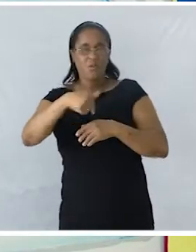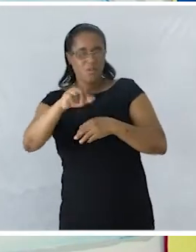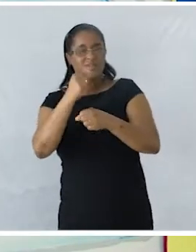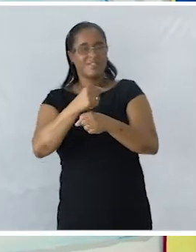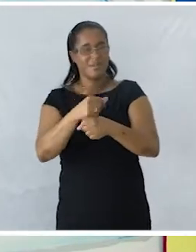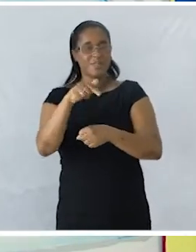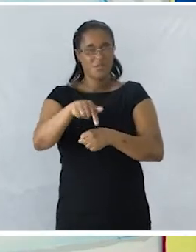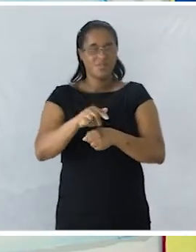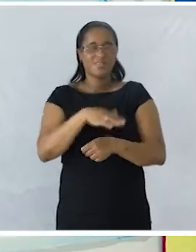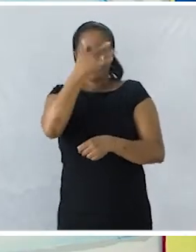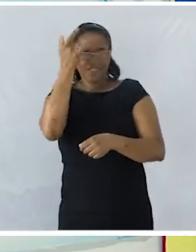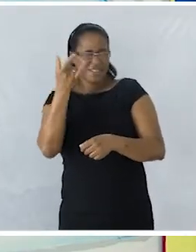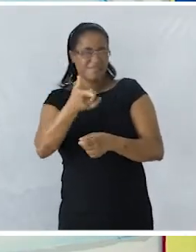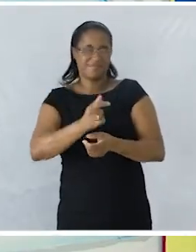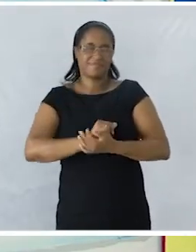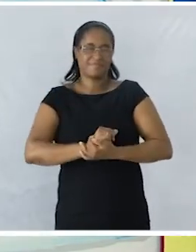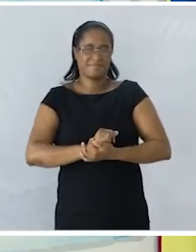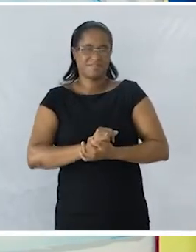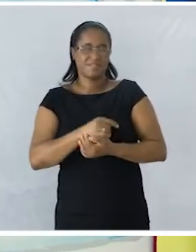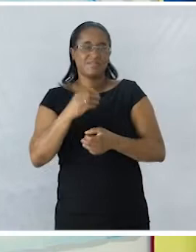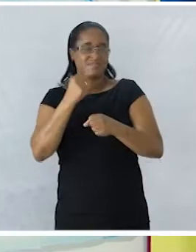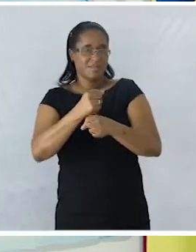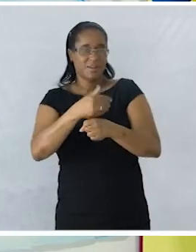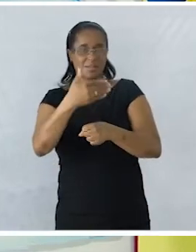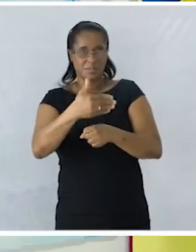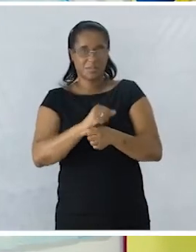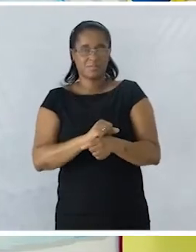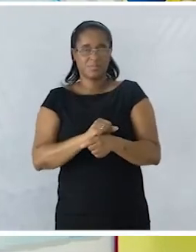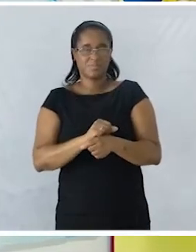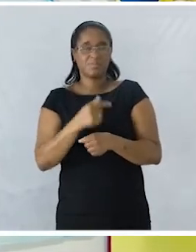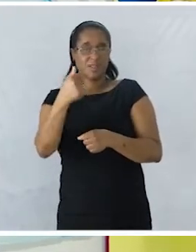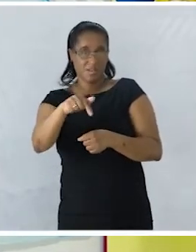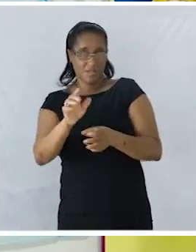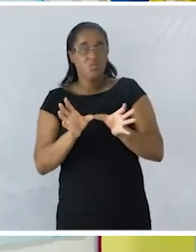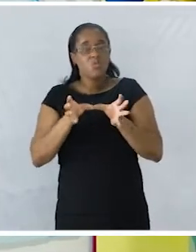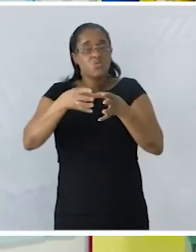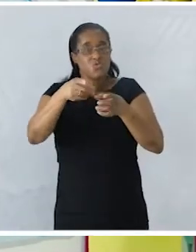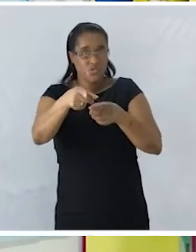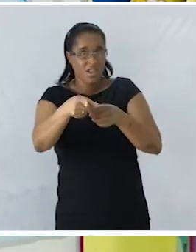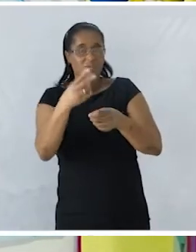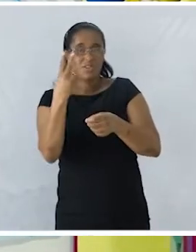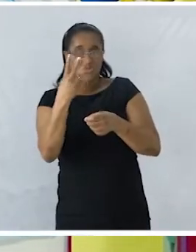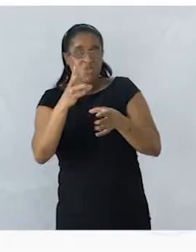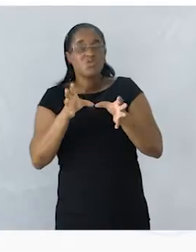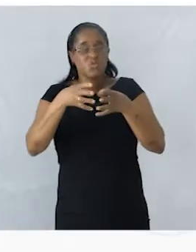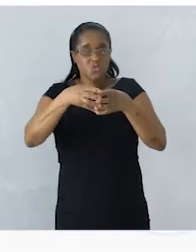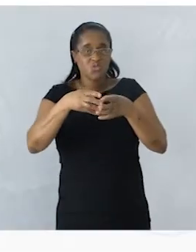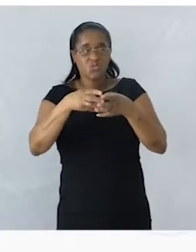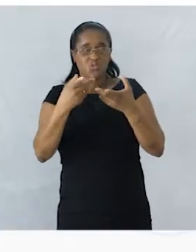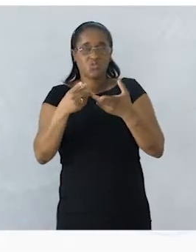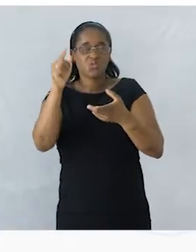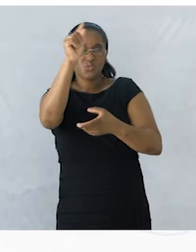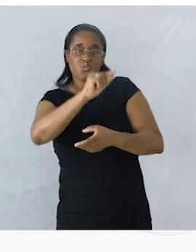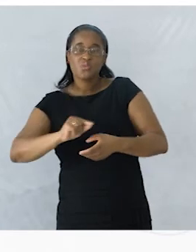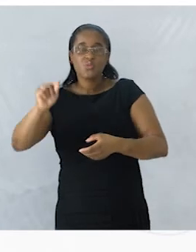de hoje é simples. Exercício 1. Dados os conjuntos, nós temos aqui dois conjuntos, representados na